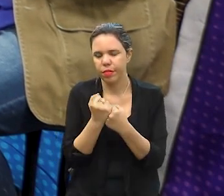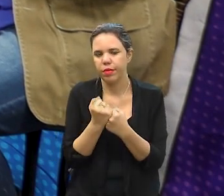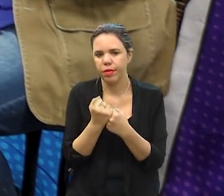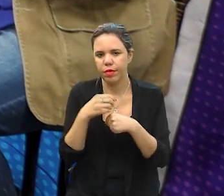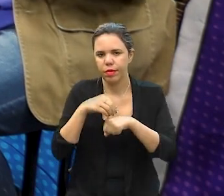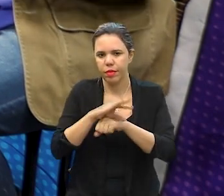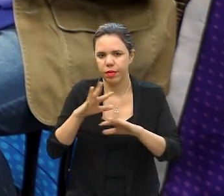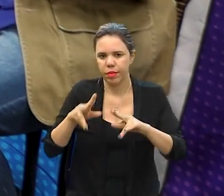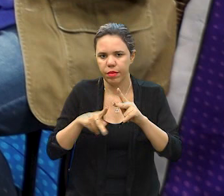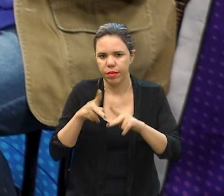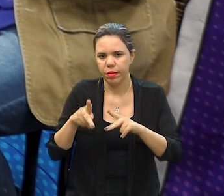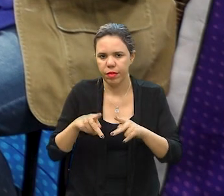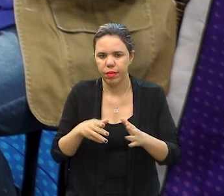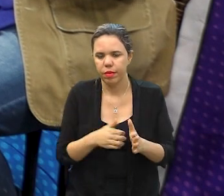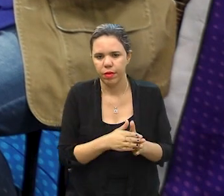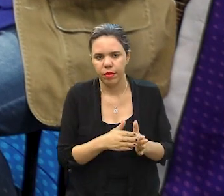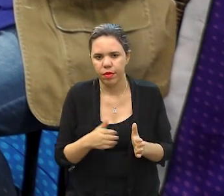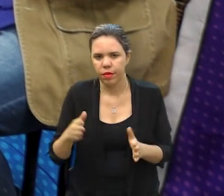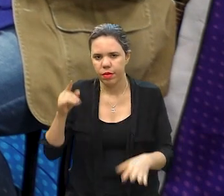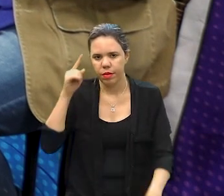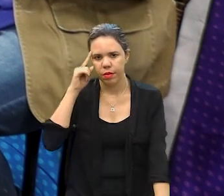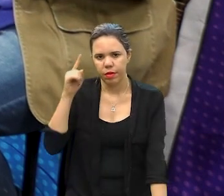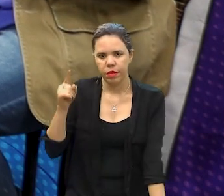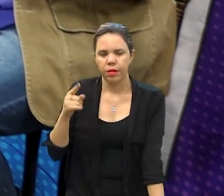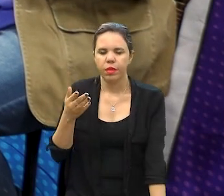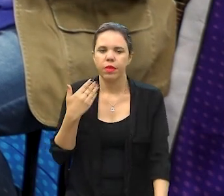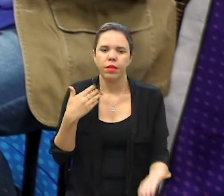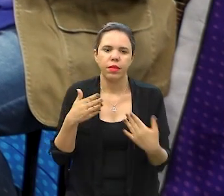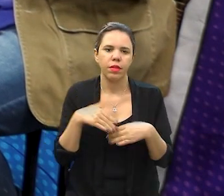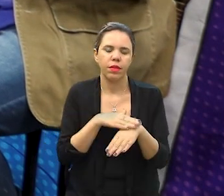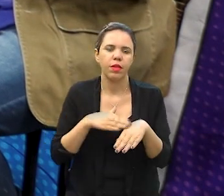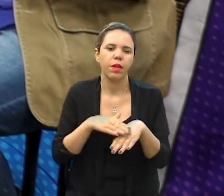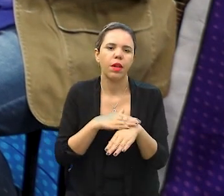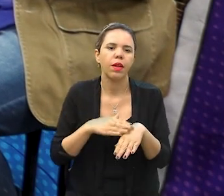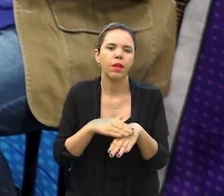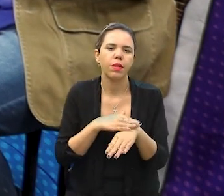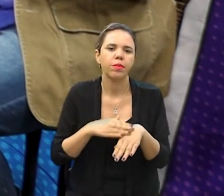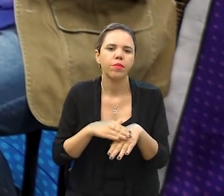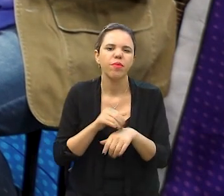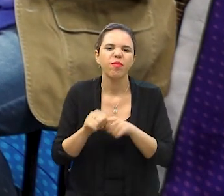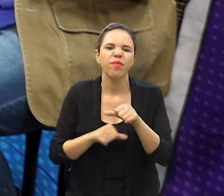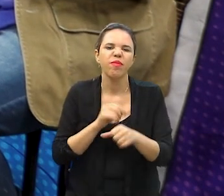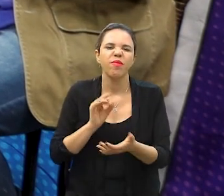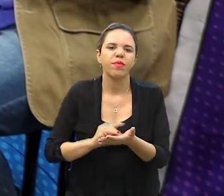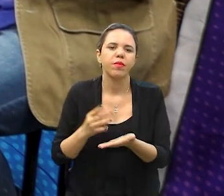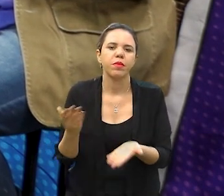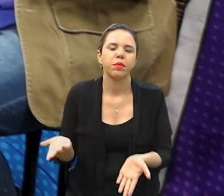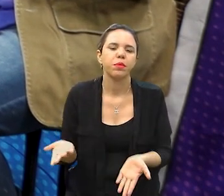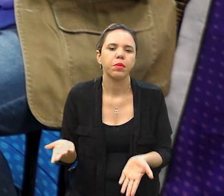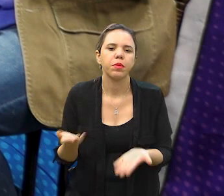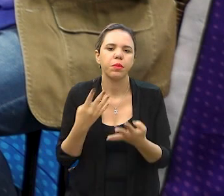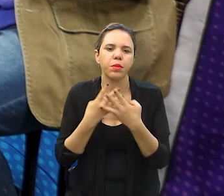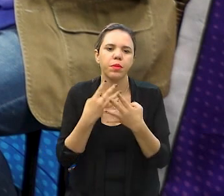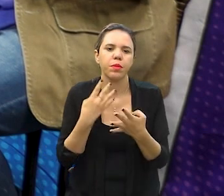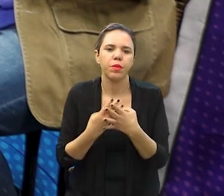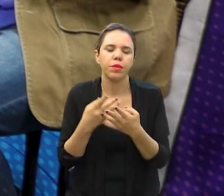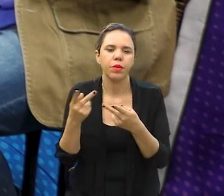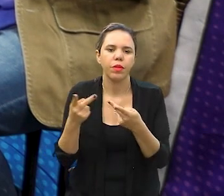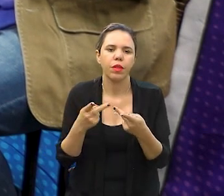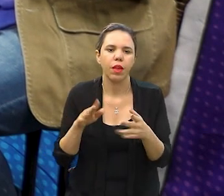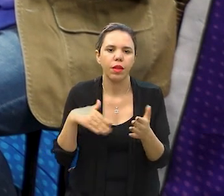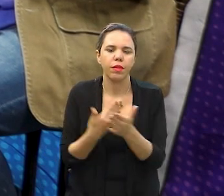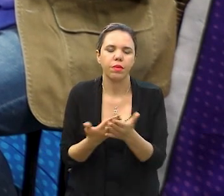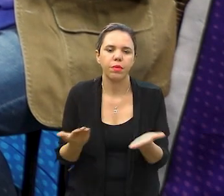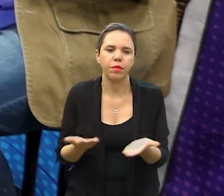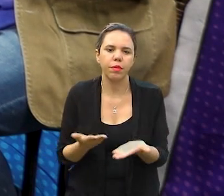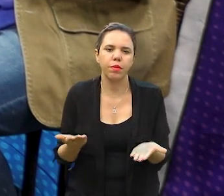por todos aí nesses dias que a gente vem conversando para se tornar isso realidade. Confesso que desde o convite até hoje,